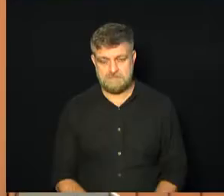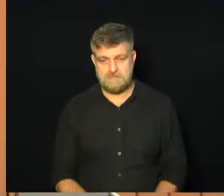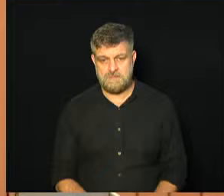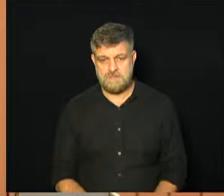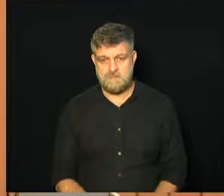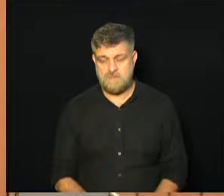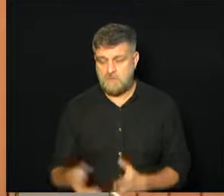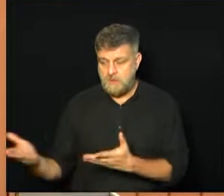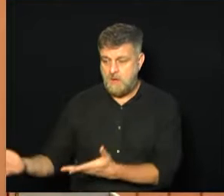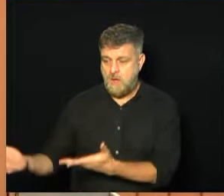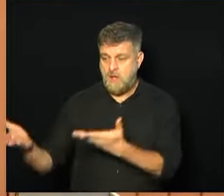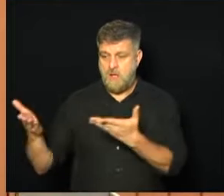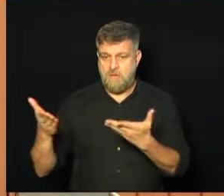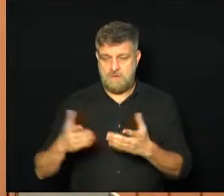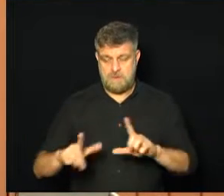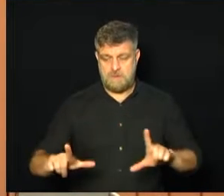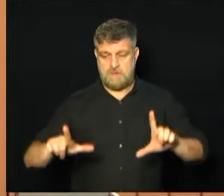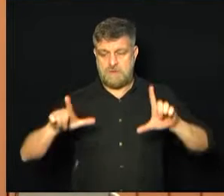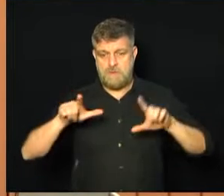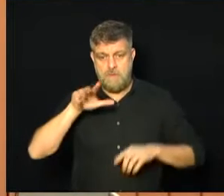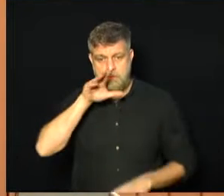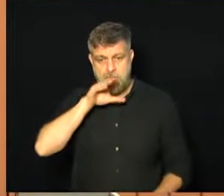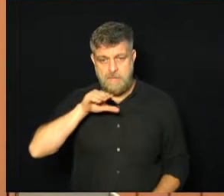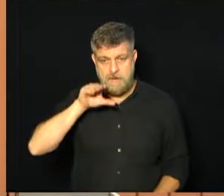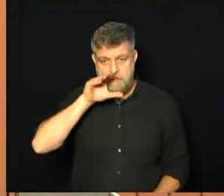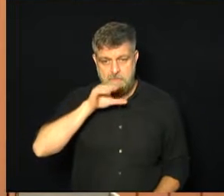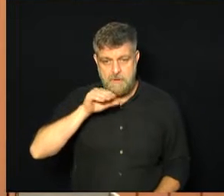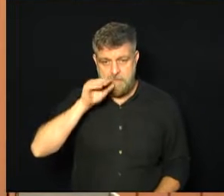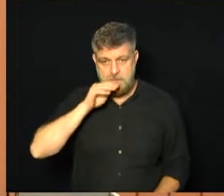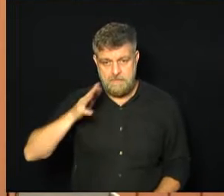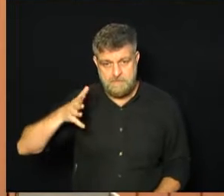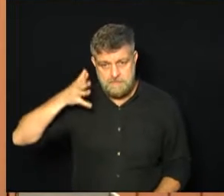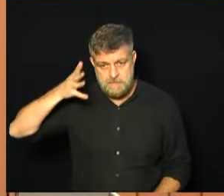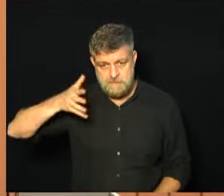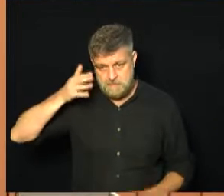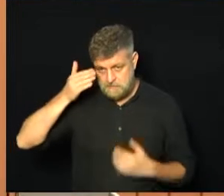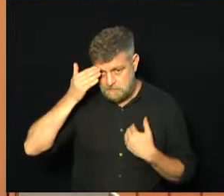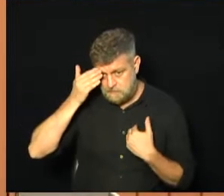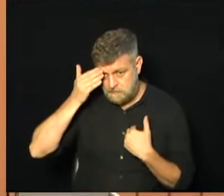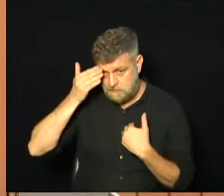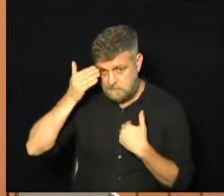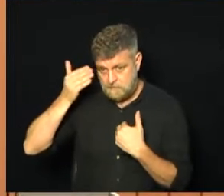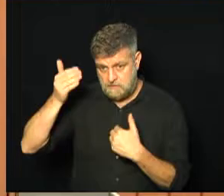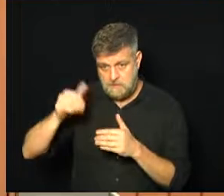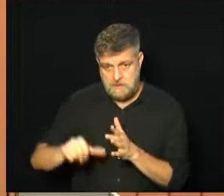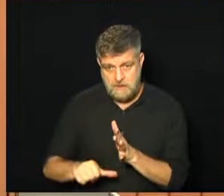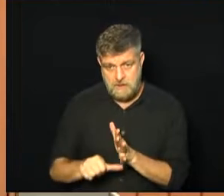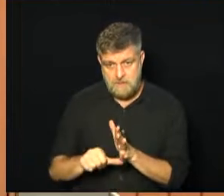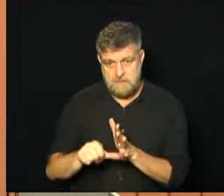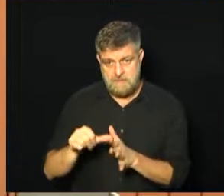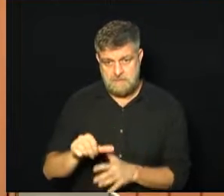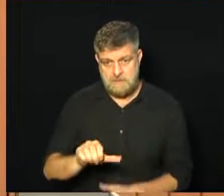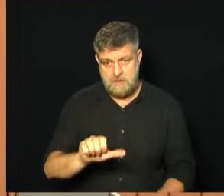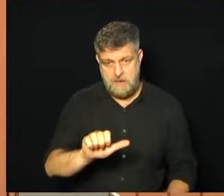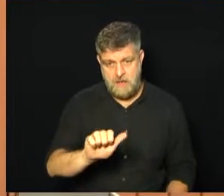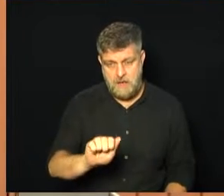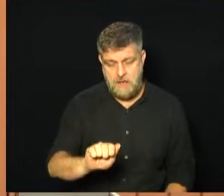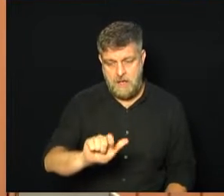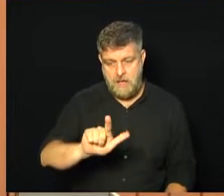Convidamos a tribuna para fazer uso da palavra para seu discurso de agradecimento, primeiramente, Alberto